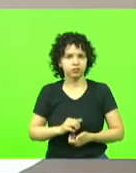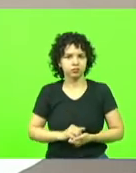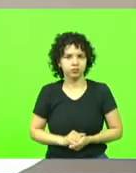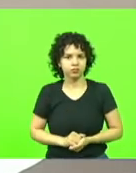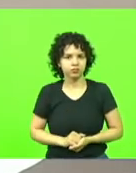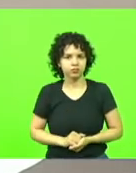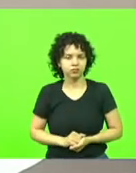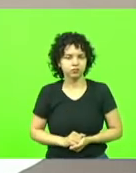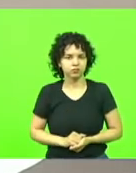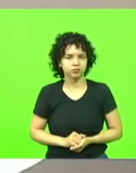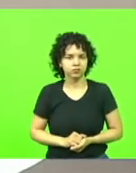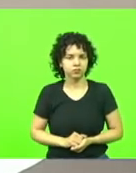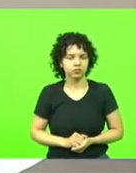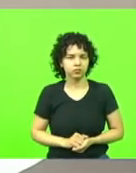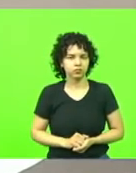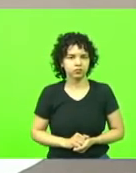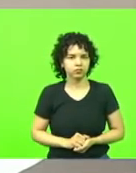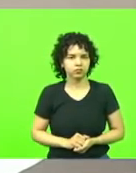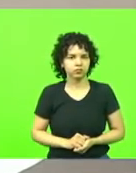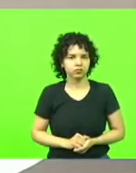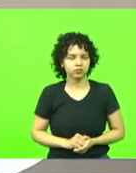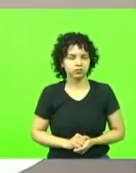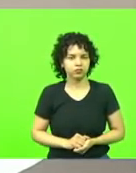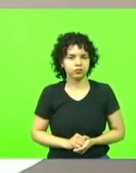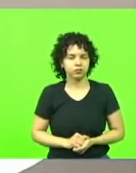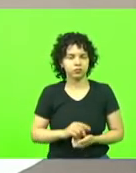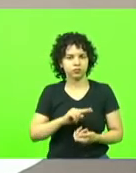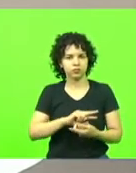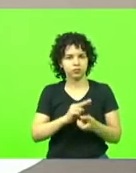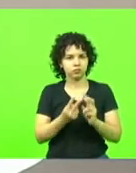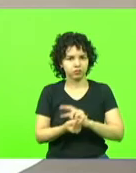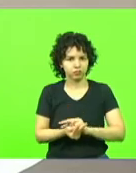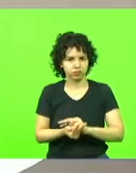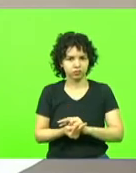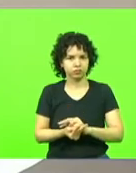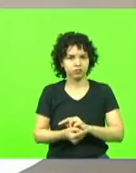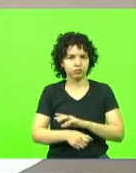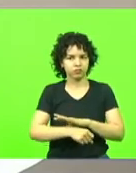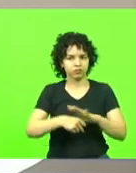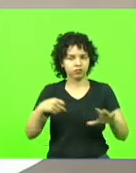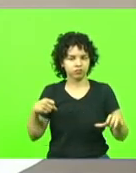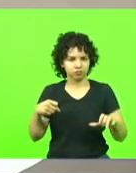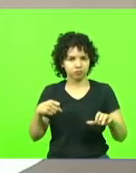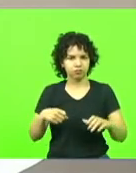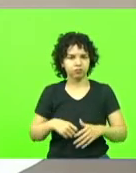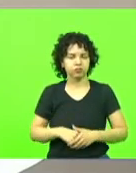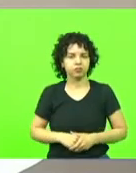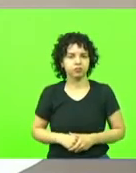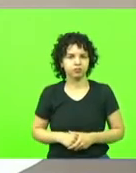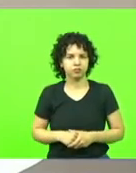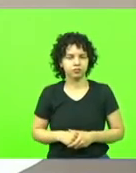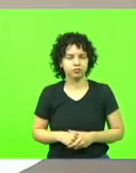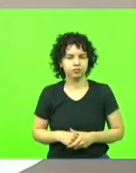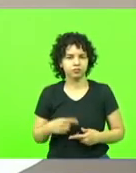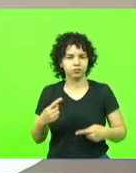para Taekwondo 2021. Desculpa aí, deputado. Em discussão?